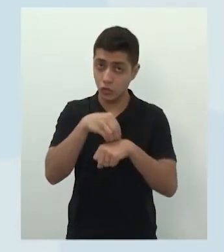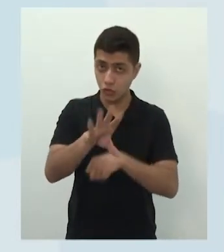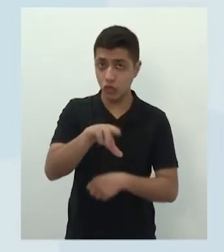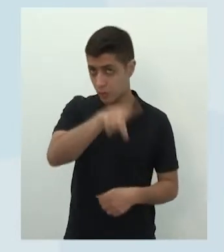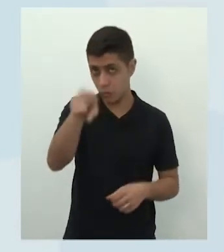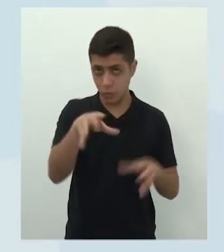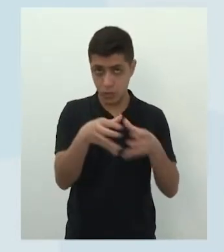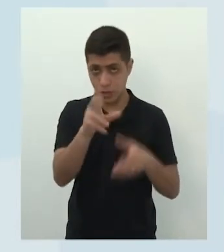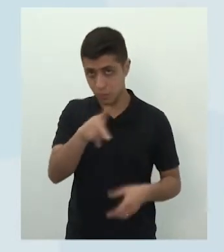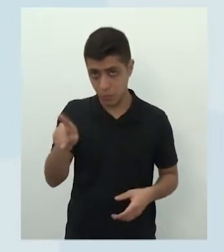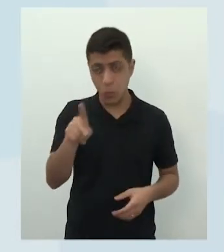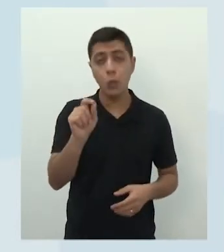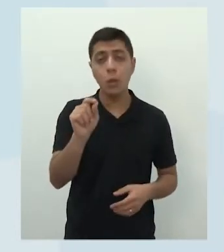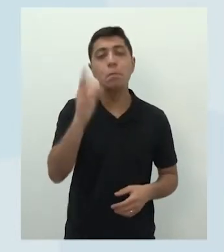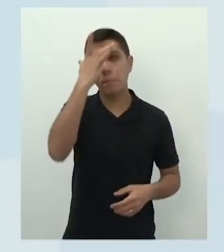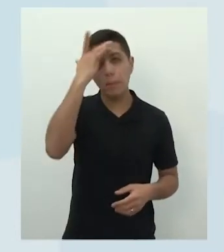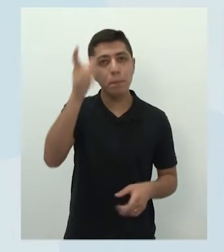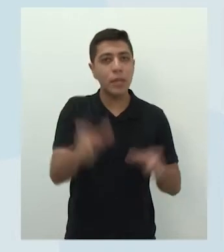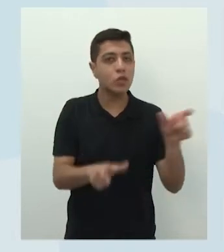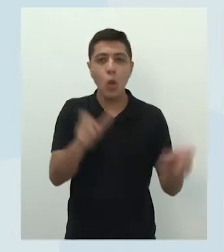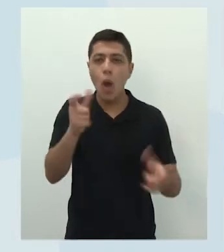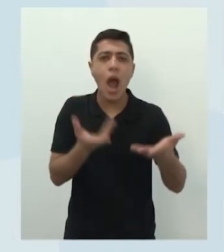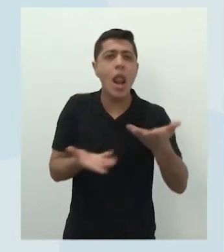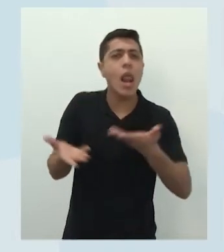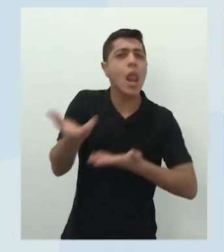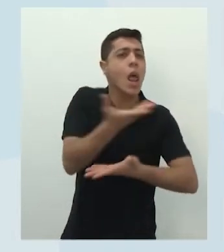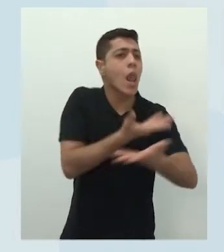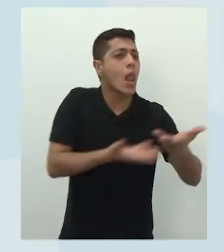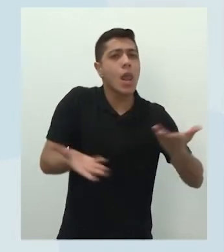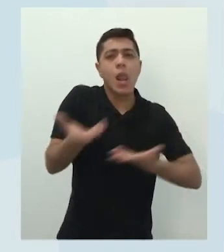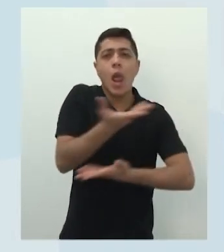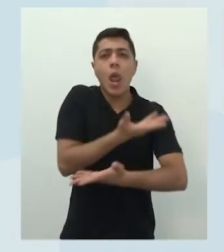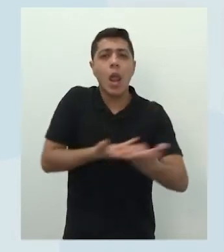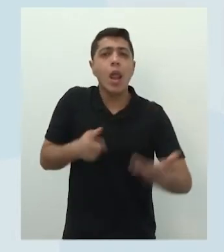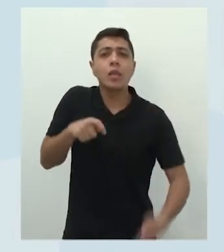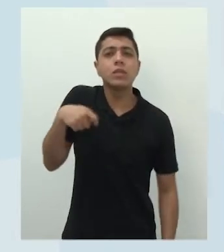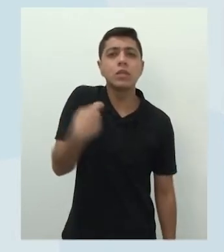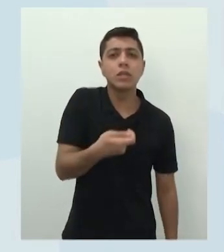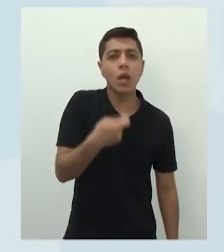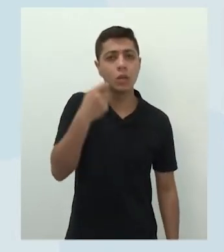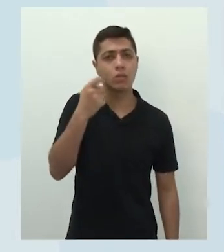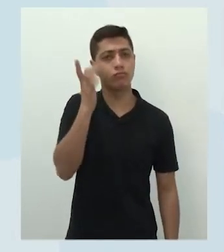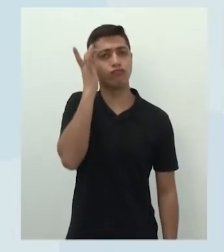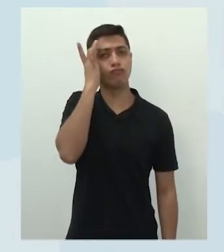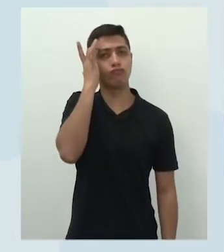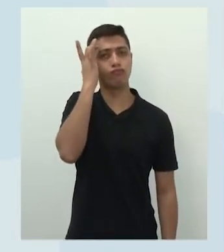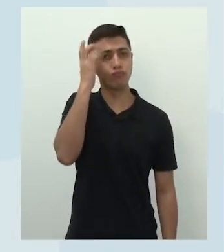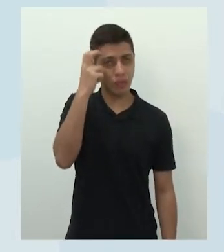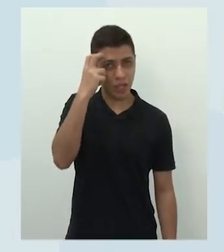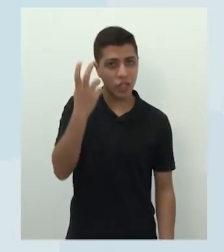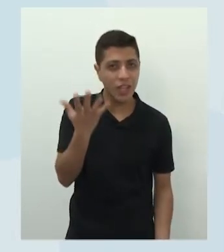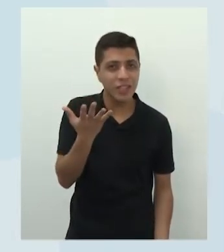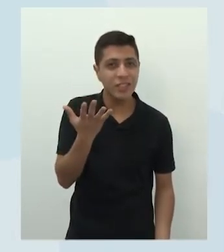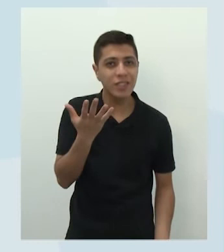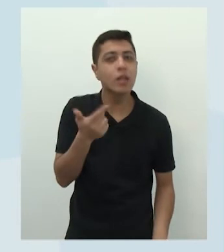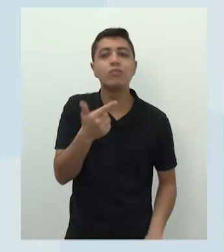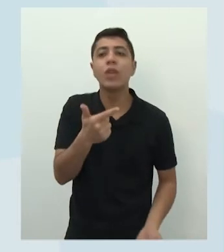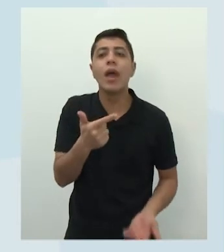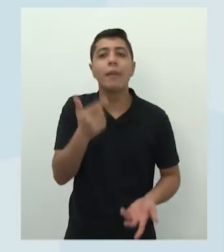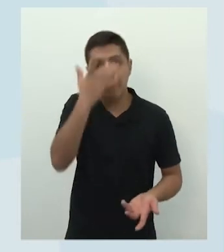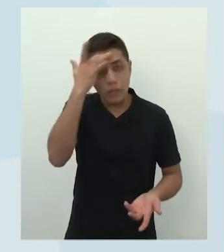ele é um fenômeno inteligente. Sem forçar a barra, sem fazer nada de forma especial,